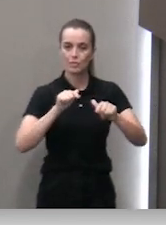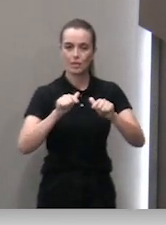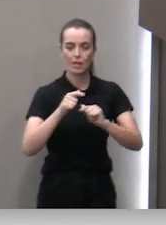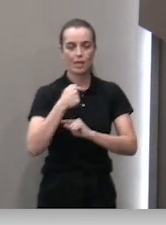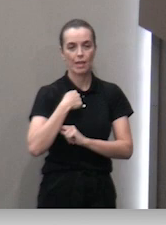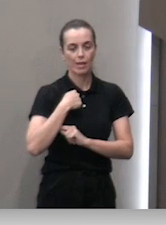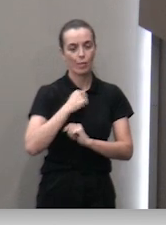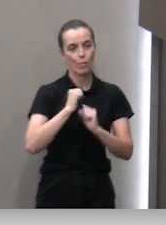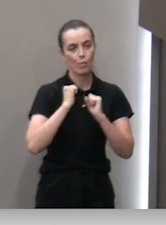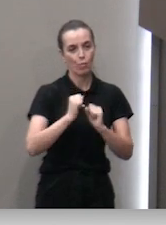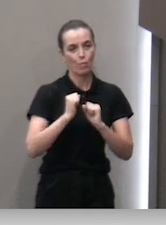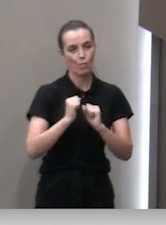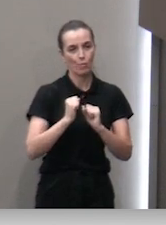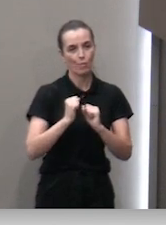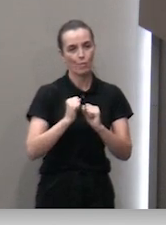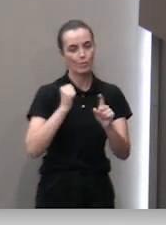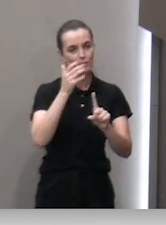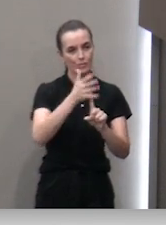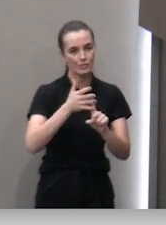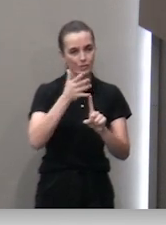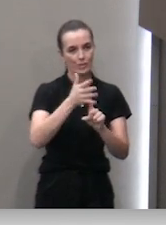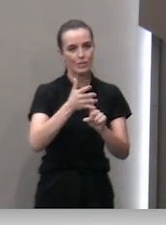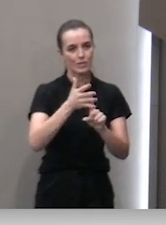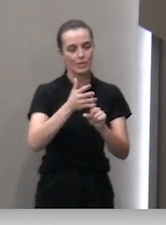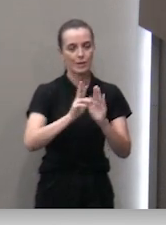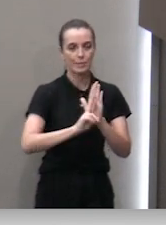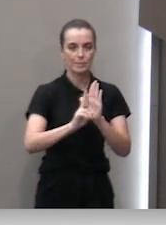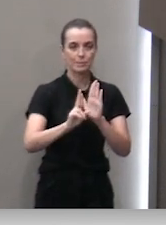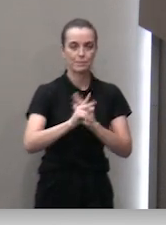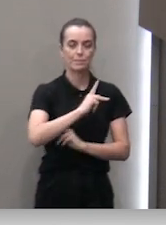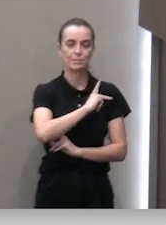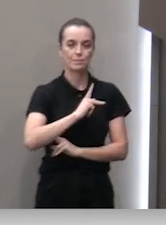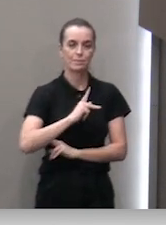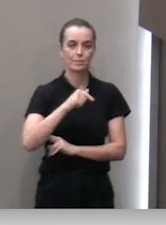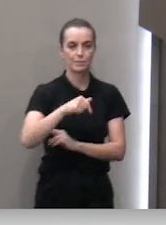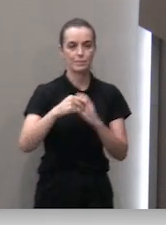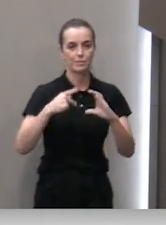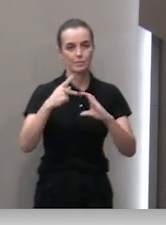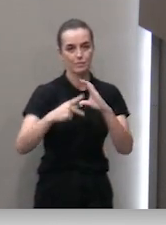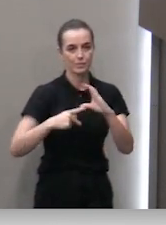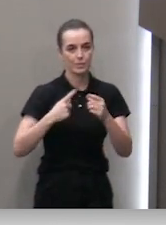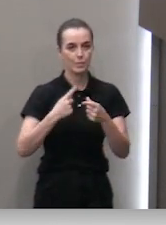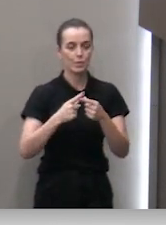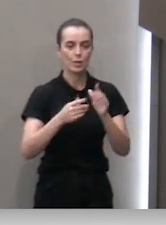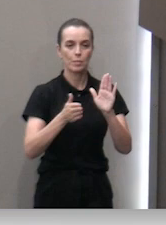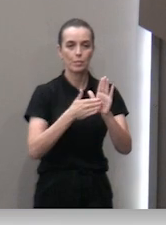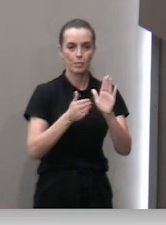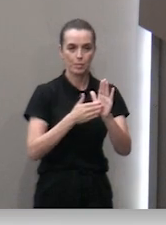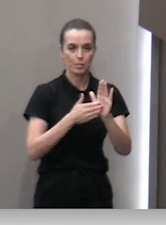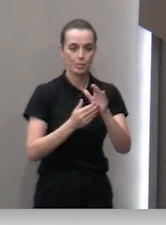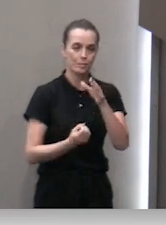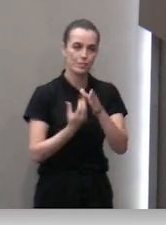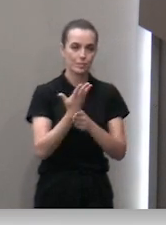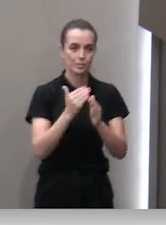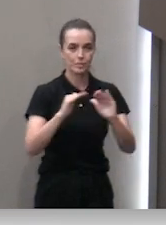fazer a minha manifestação como presidente dessa casa, já que a proposição foi feita pela mesa